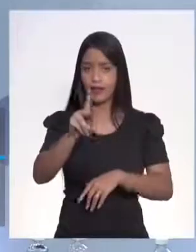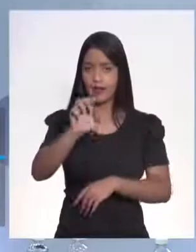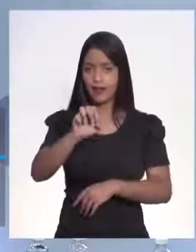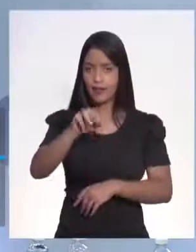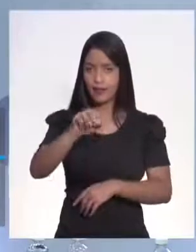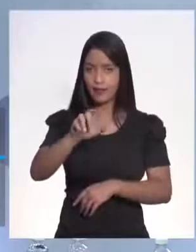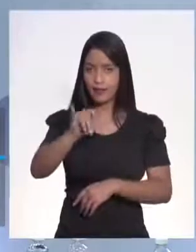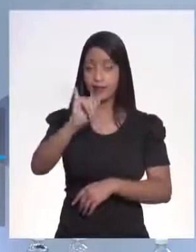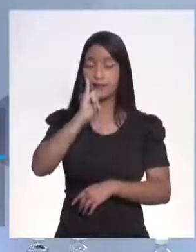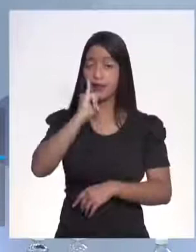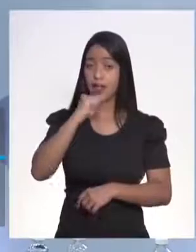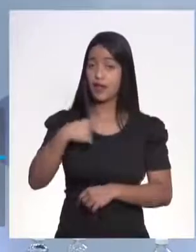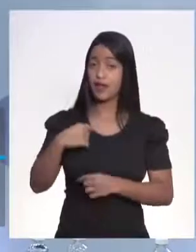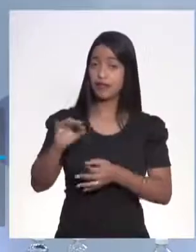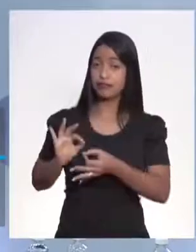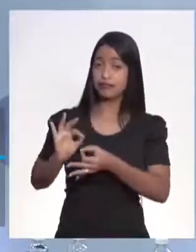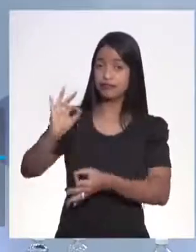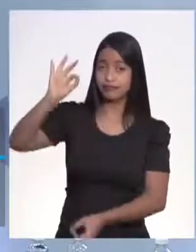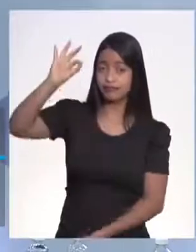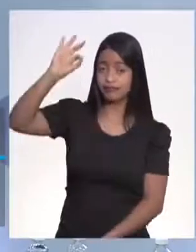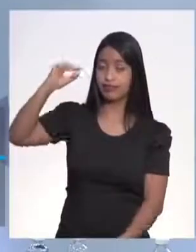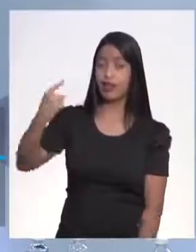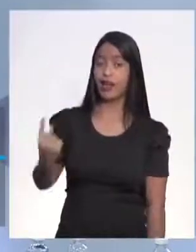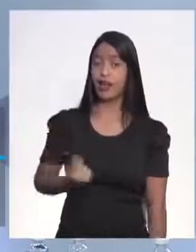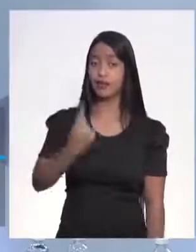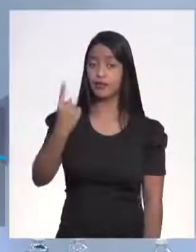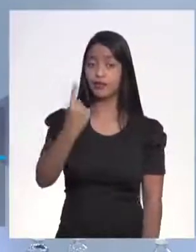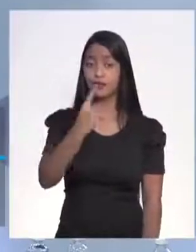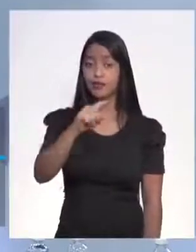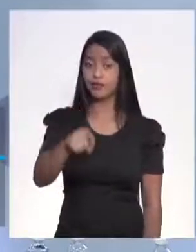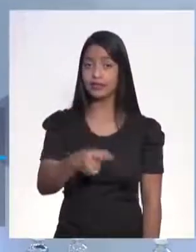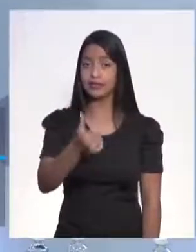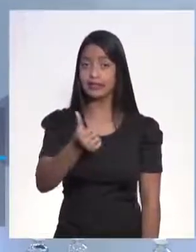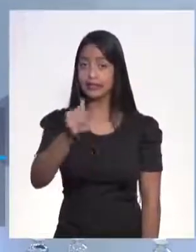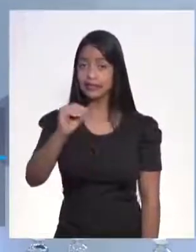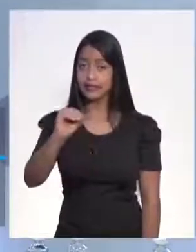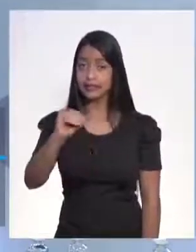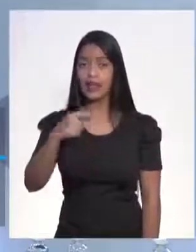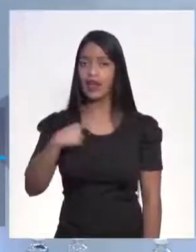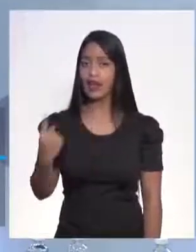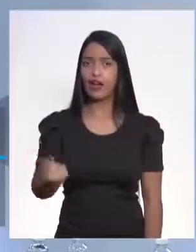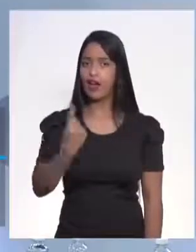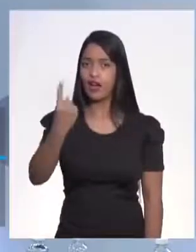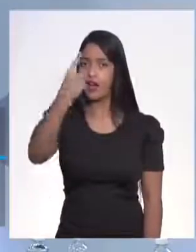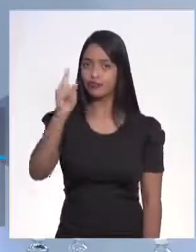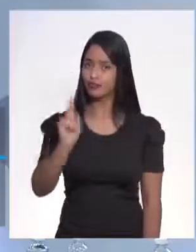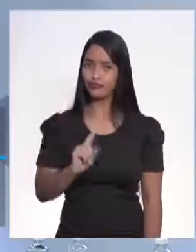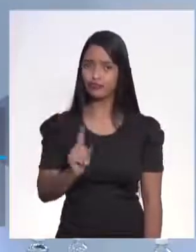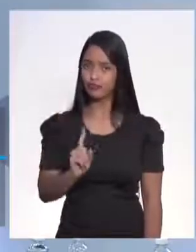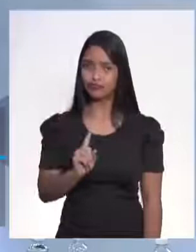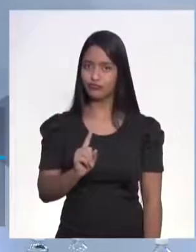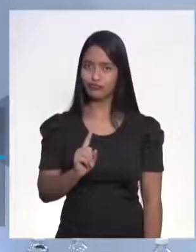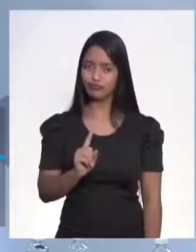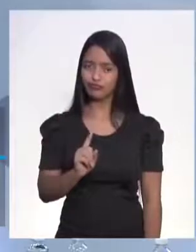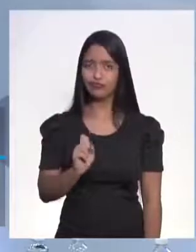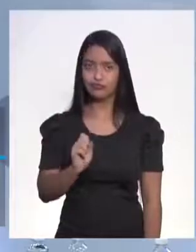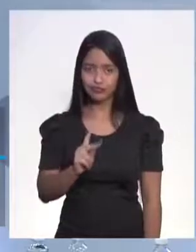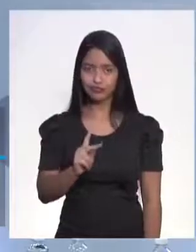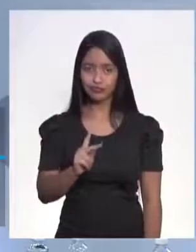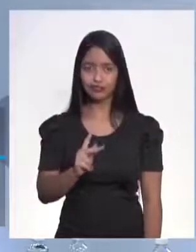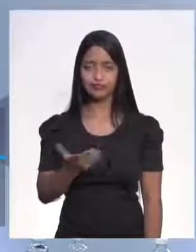eu eu tenho 1,60 uma pessoa com metro e sessenta ela não é considerada a grande tá bom alta